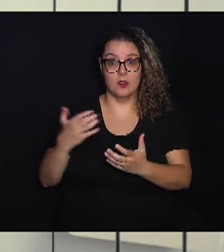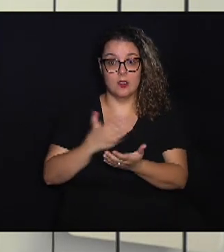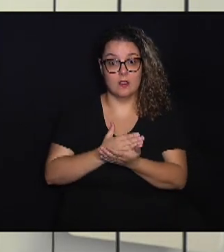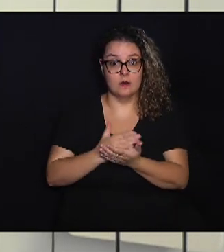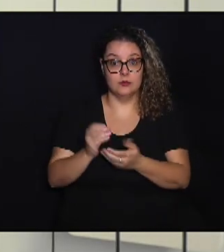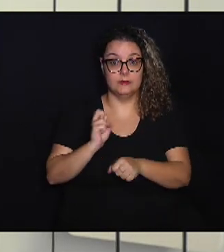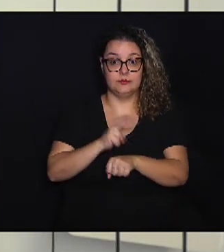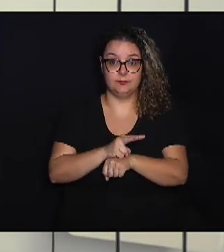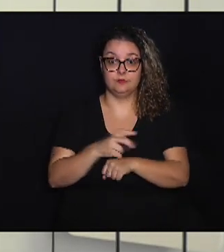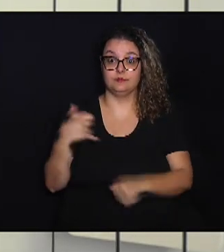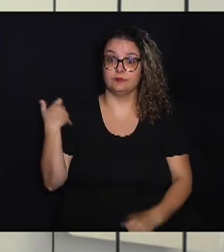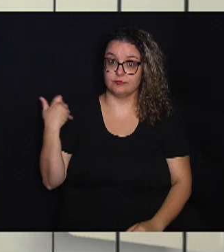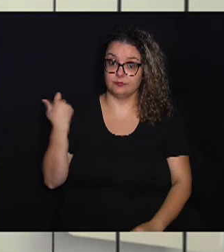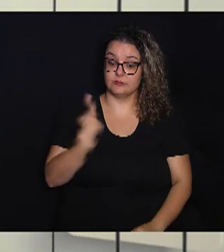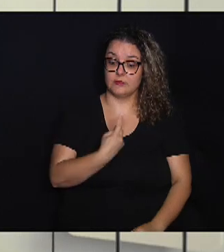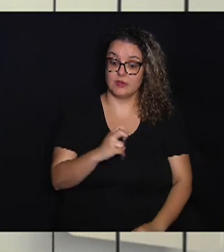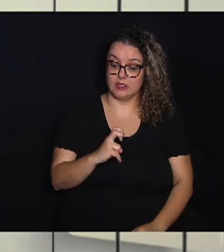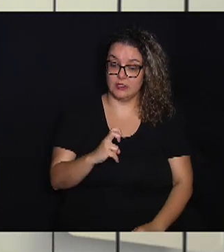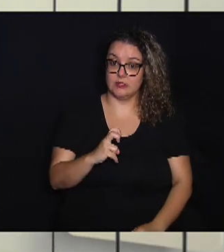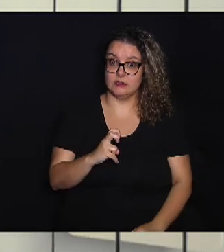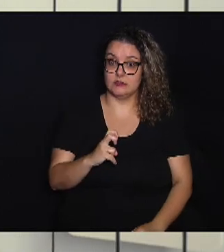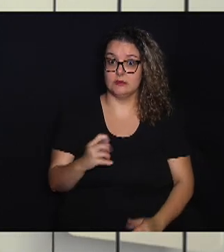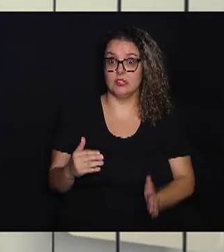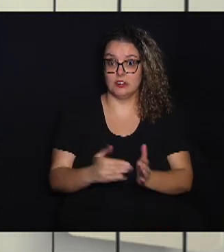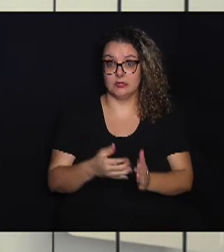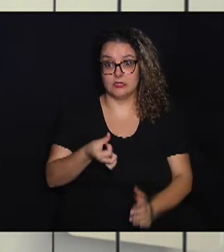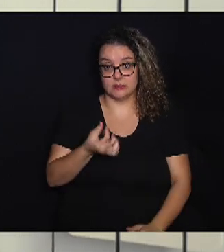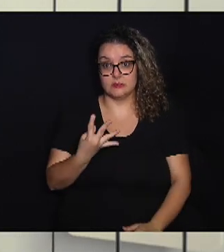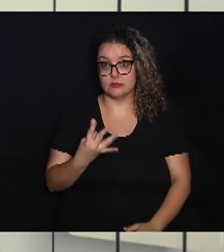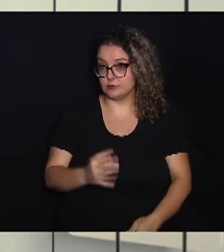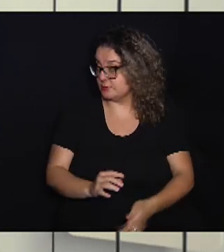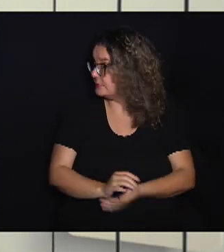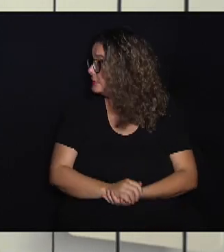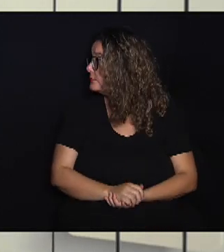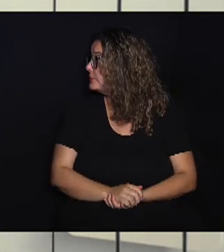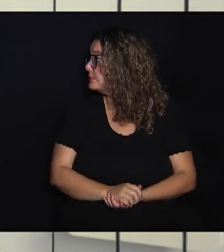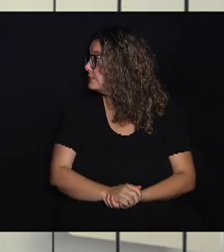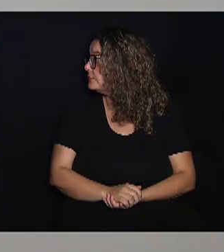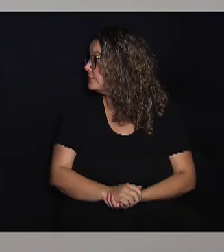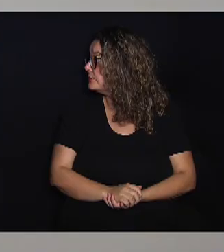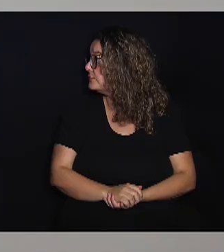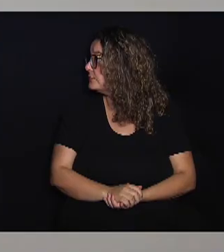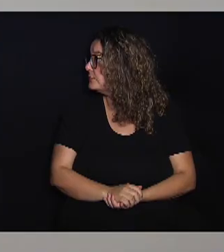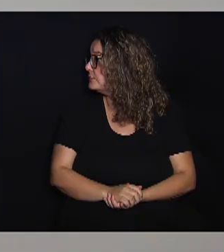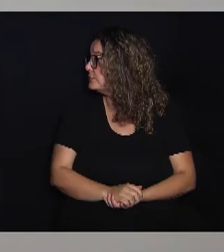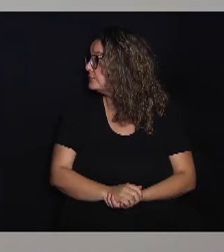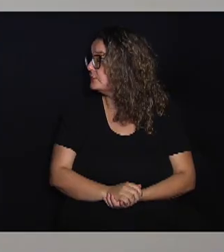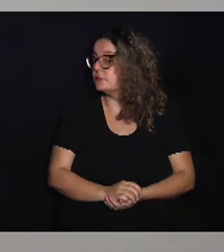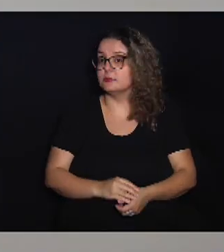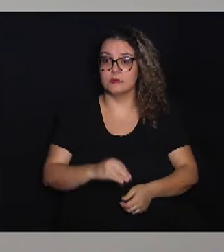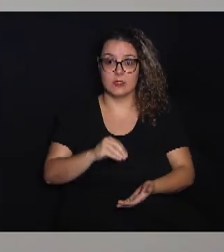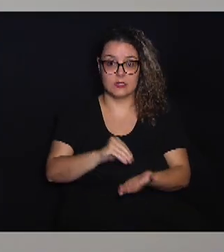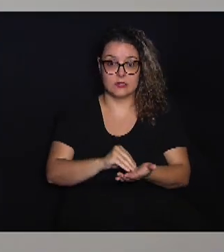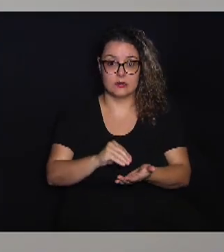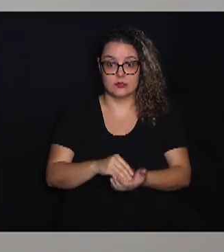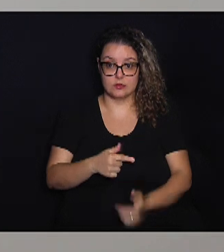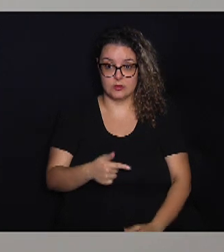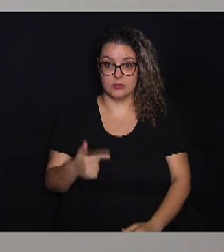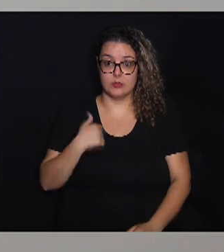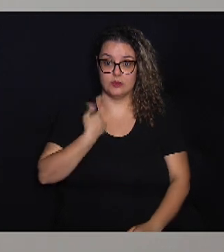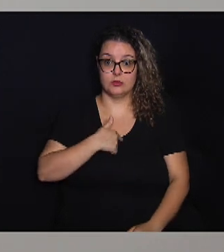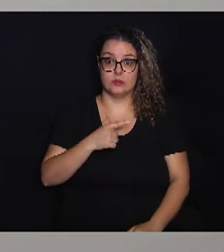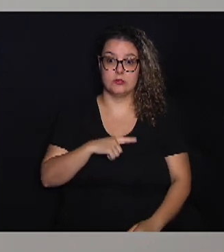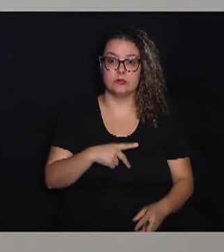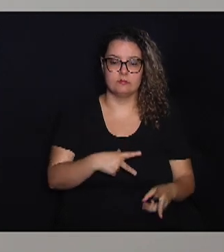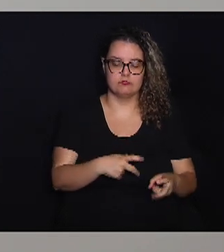na faixa etária entre 15 e 64 anos. Nessas últimas semanas, nós temos